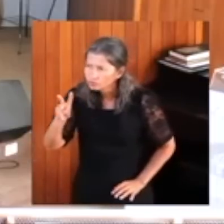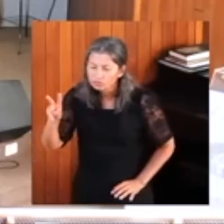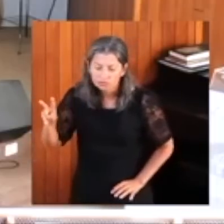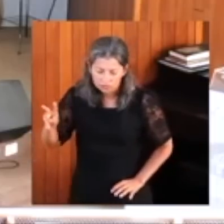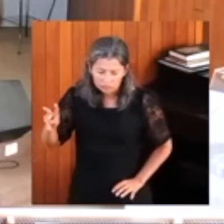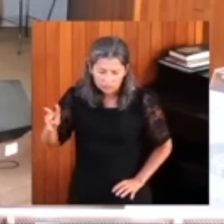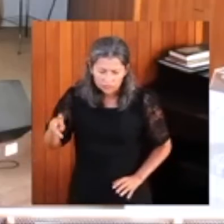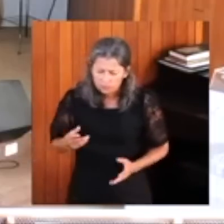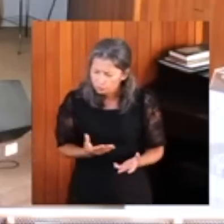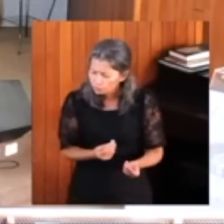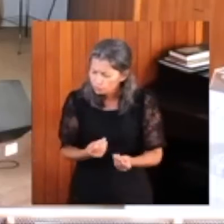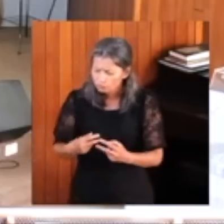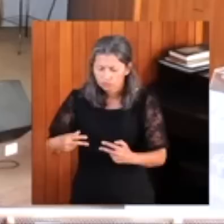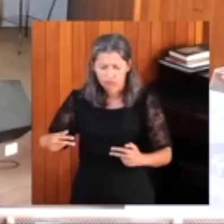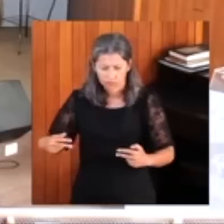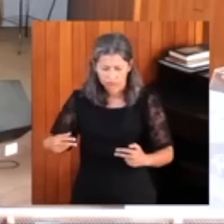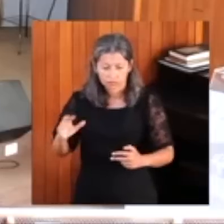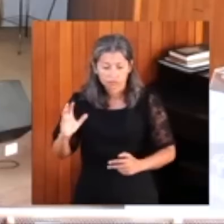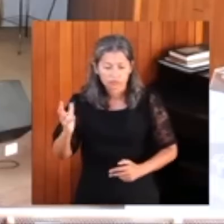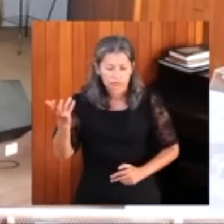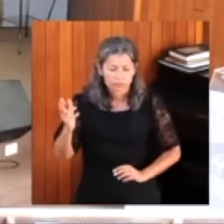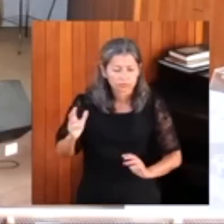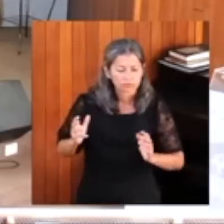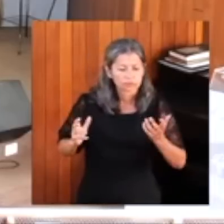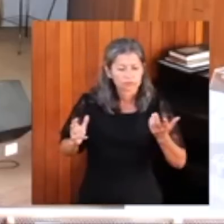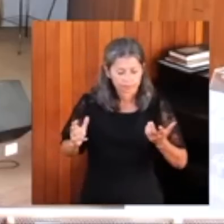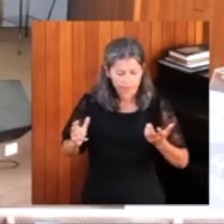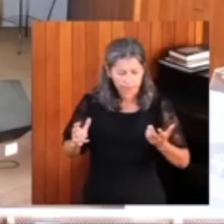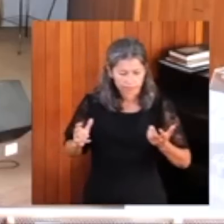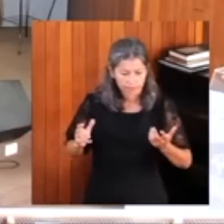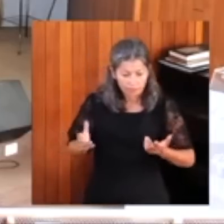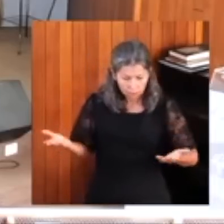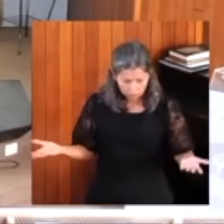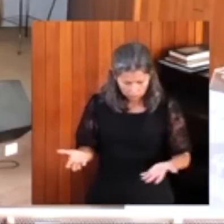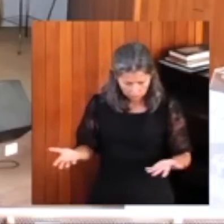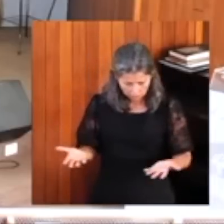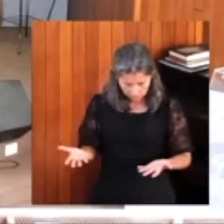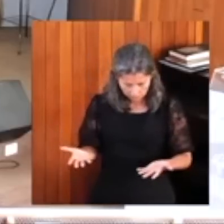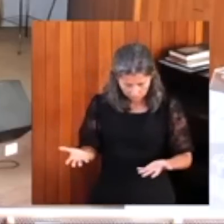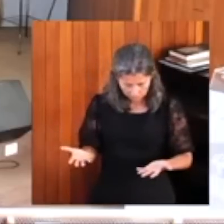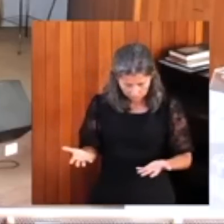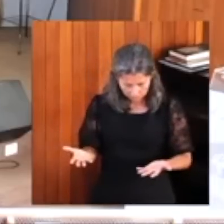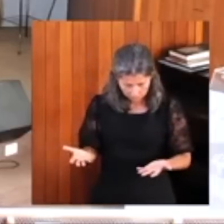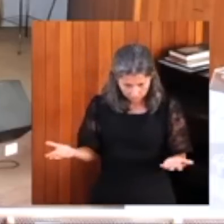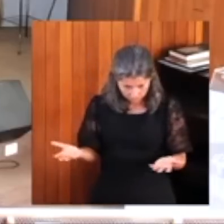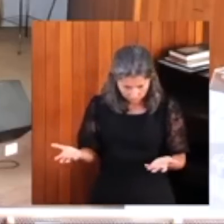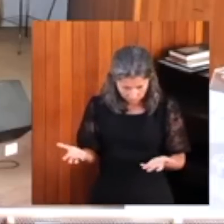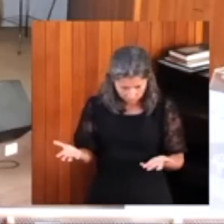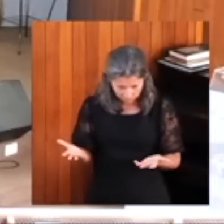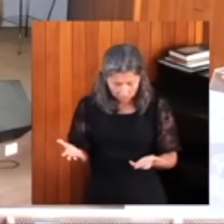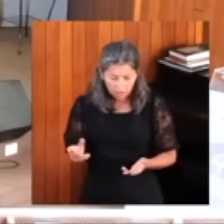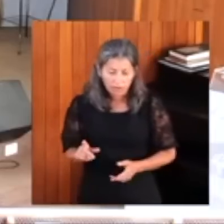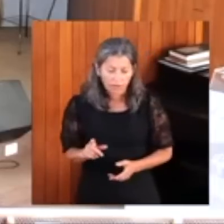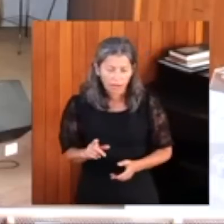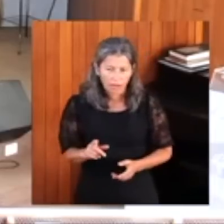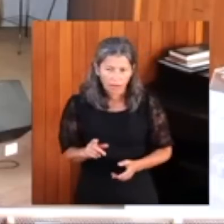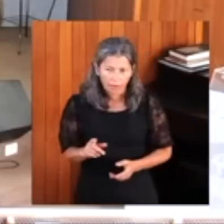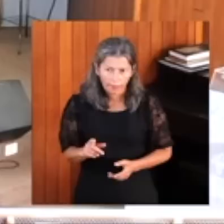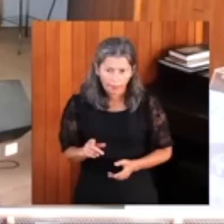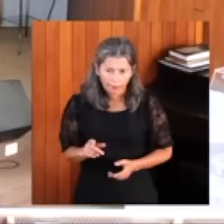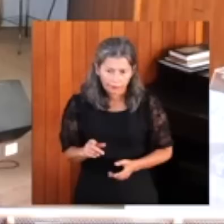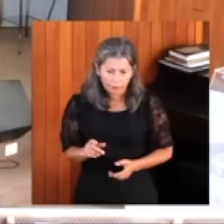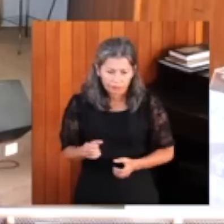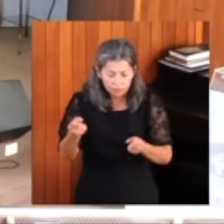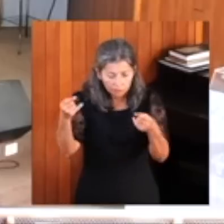os 144 mil selados. Eu vou tentar condensar ao máximo, porque eu não quero atrapalhar o palestrante